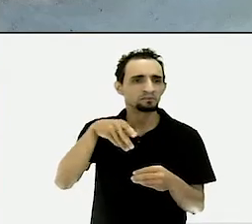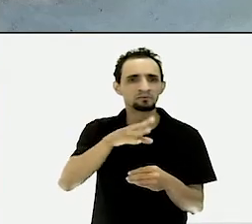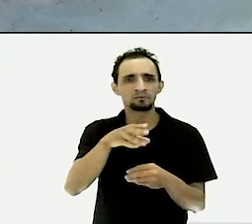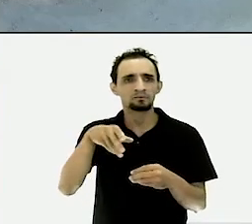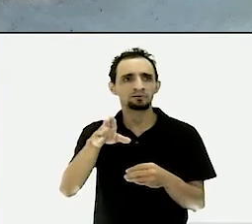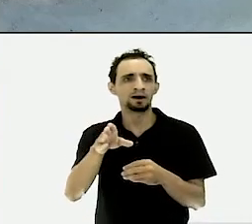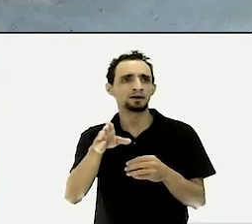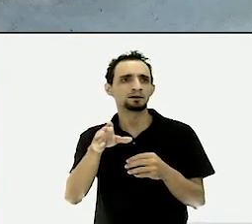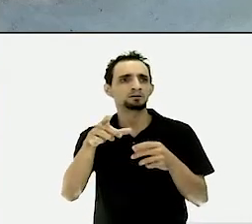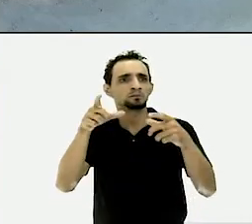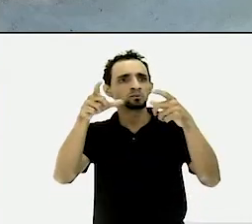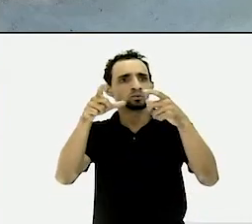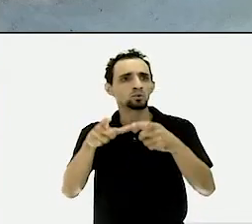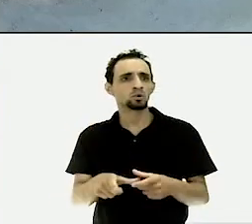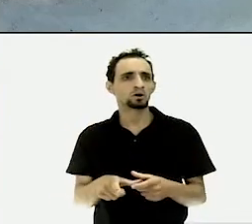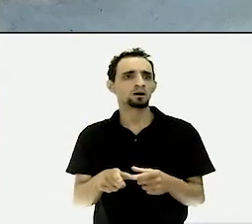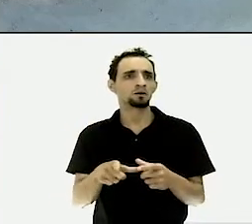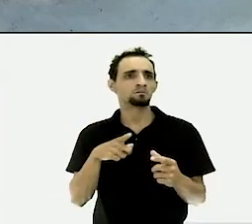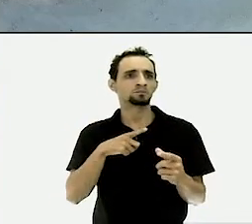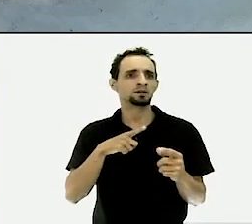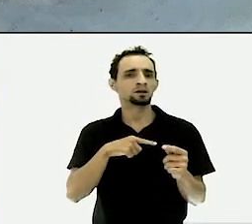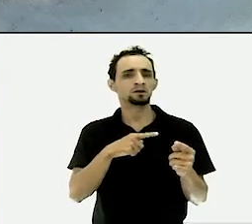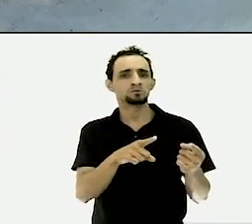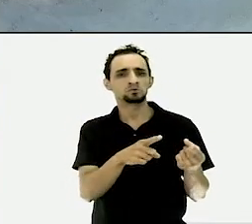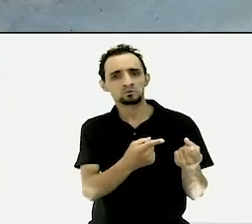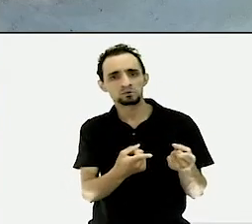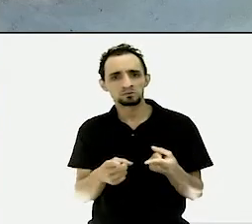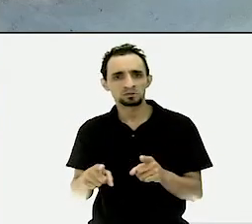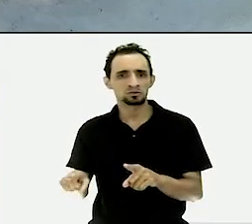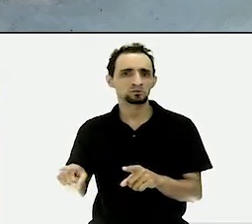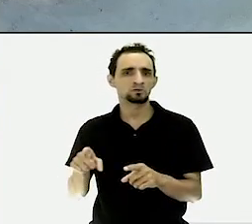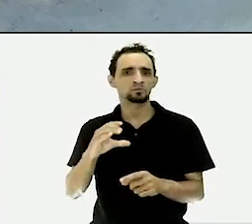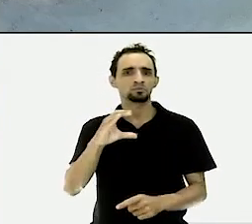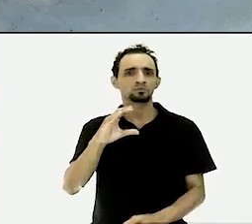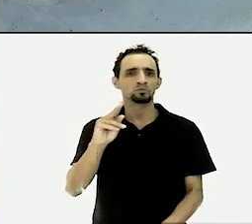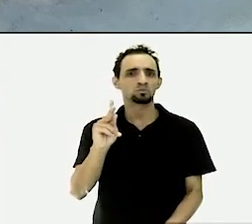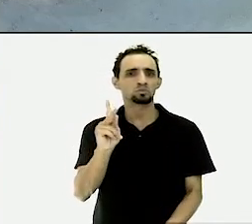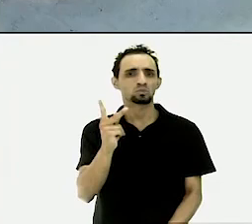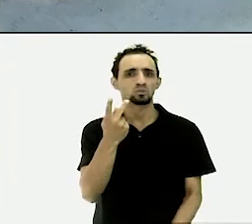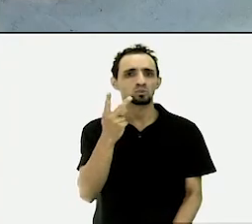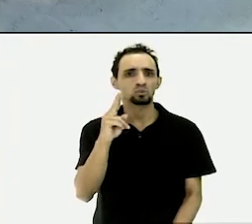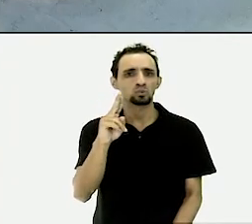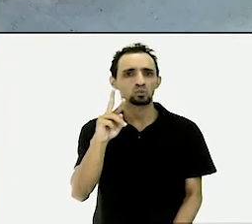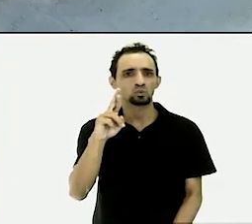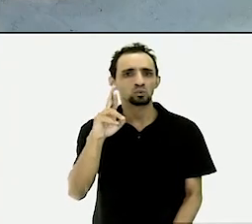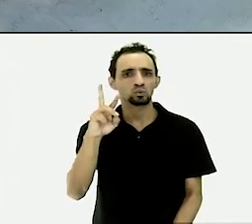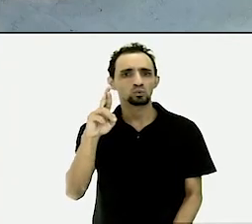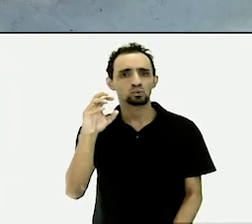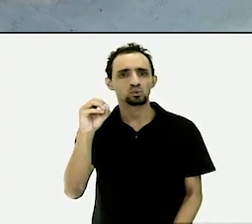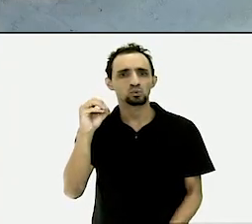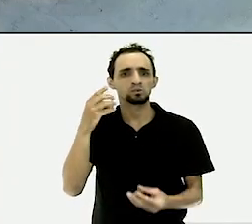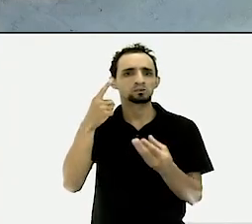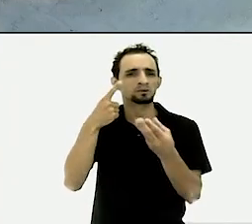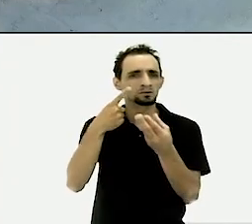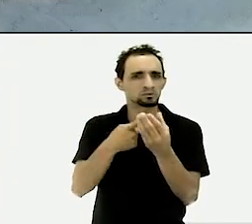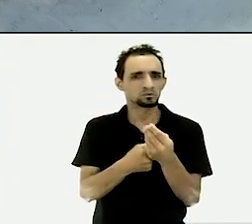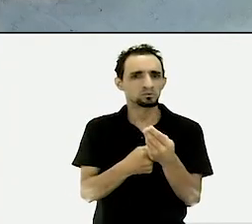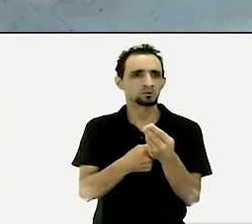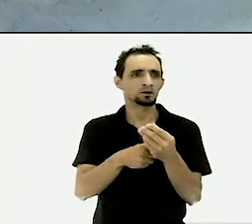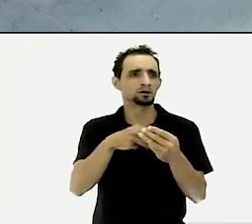que ali ficam nos seus momentos de lazer, tá bom? Parabéns, Ledão, e queremos tranquilizar o pessoal que está aqui